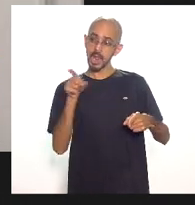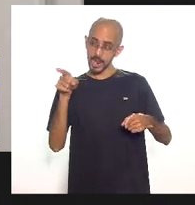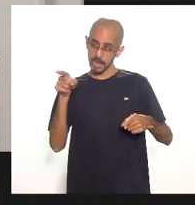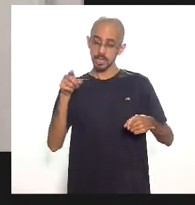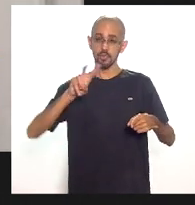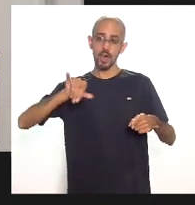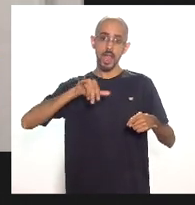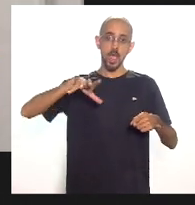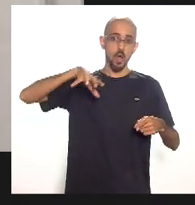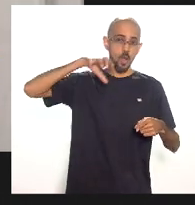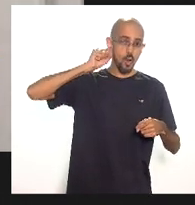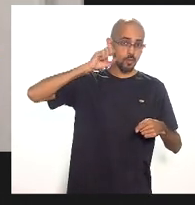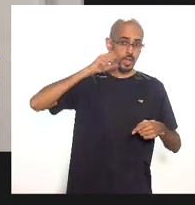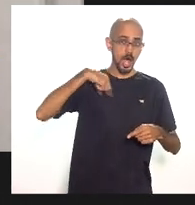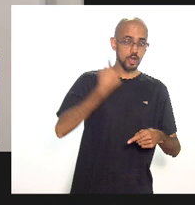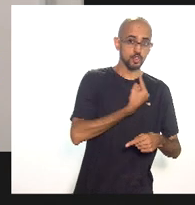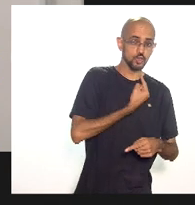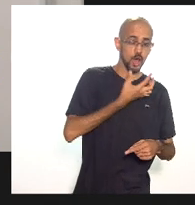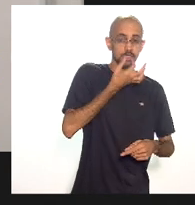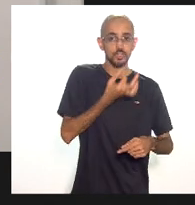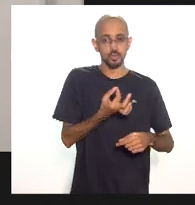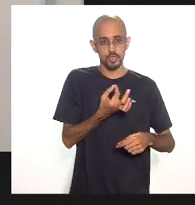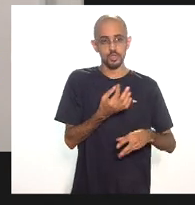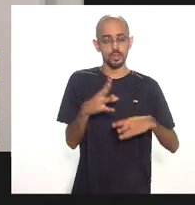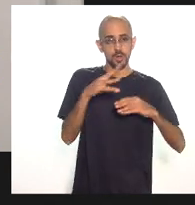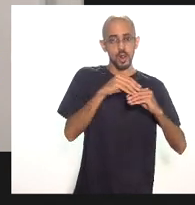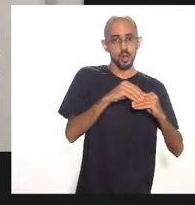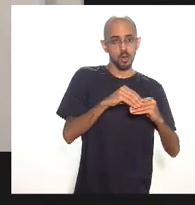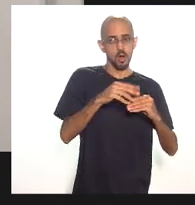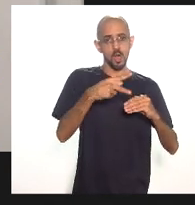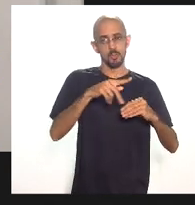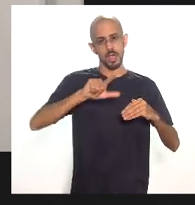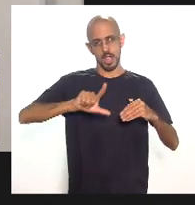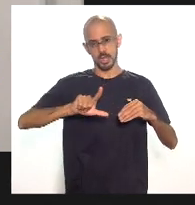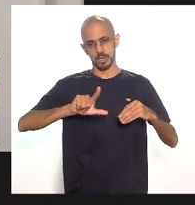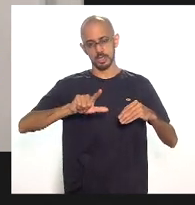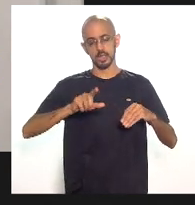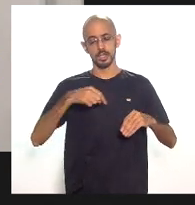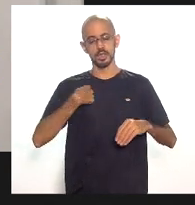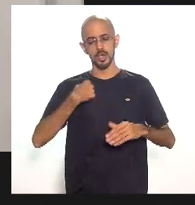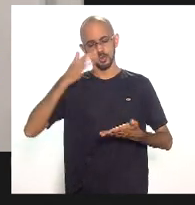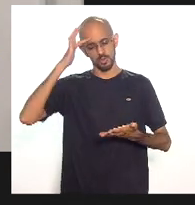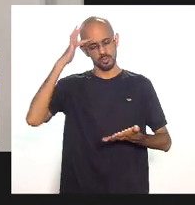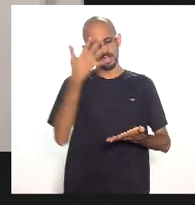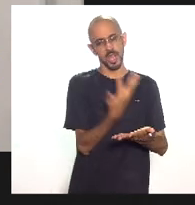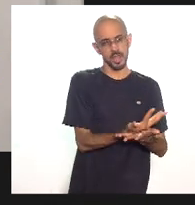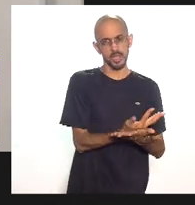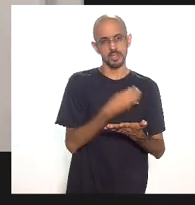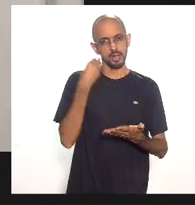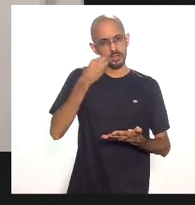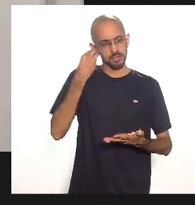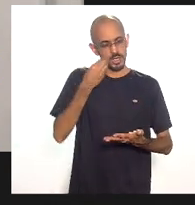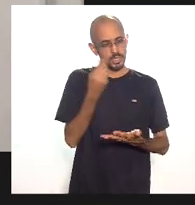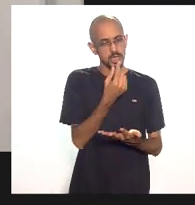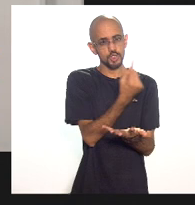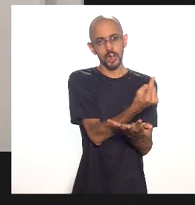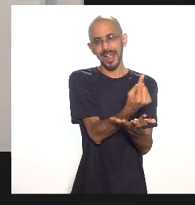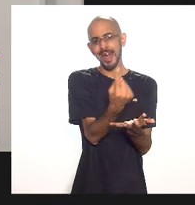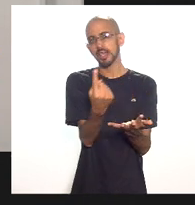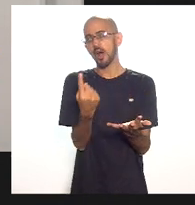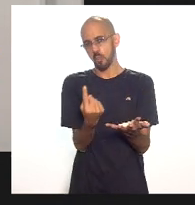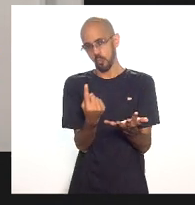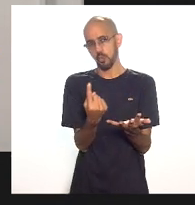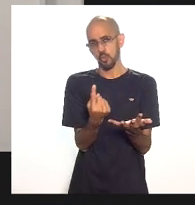acrescentar positivamente a este PL. E eu tenho certeza que, com a experiência de todos os